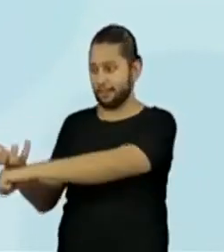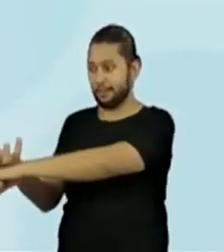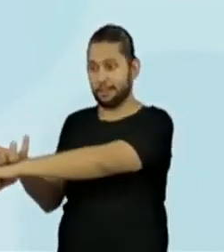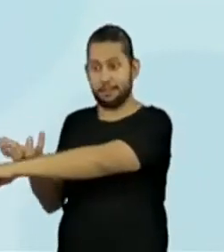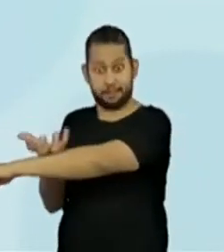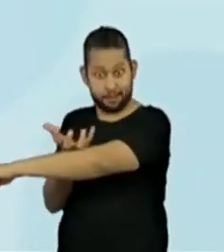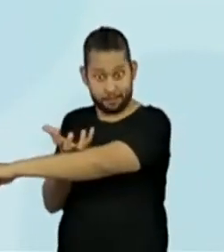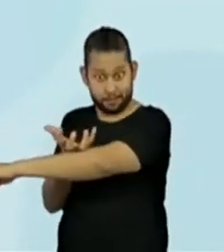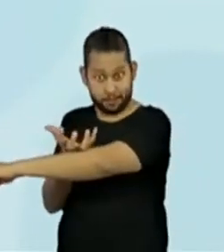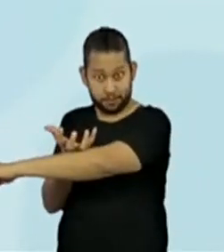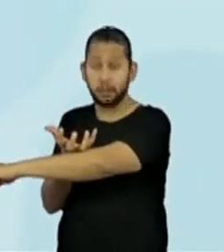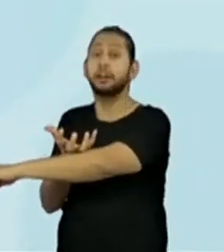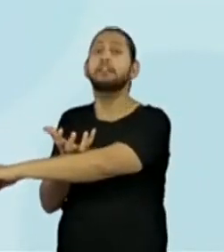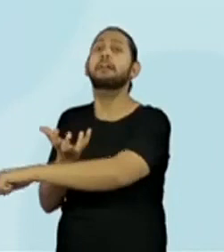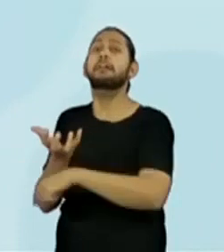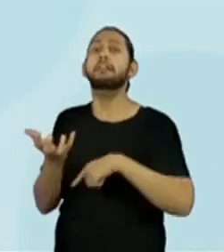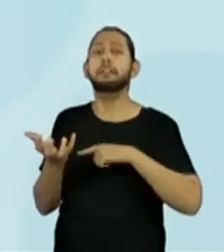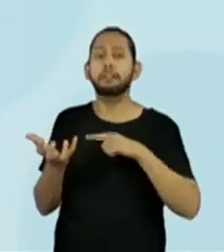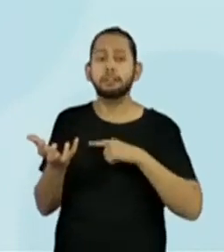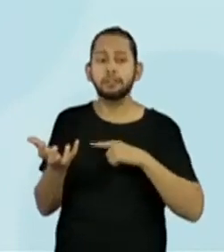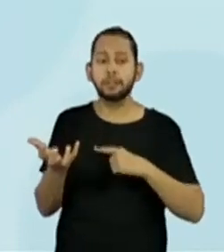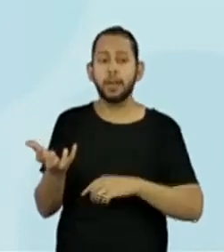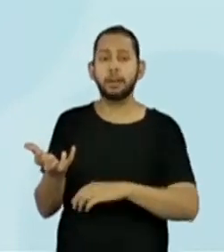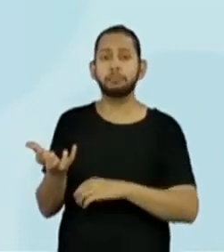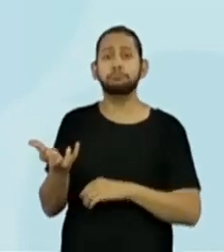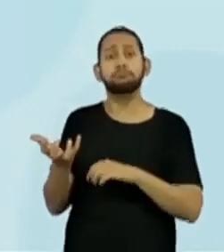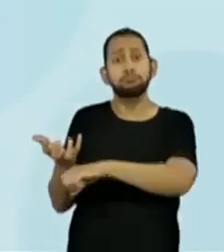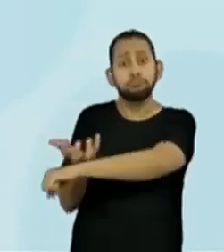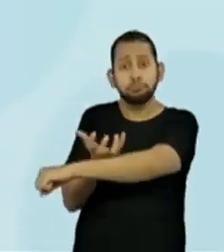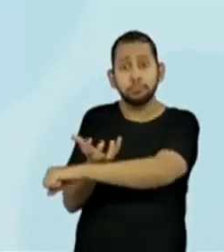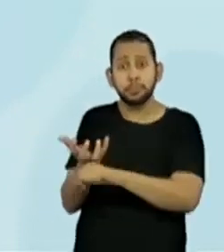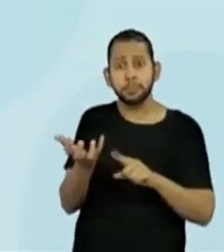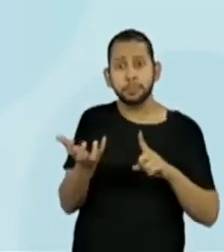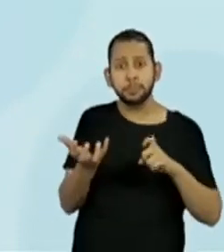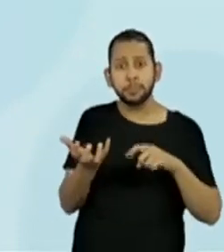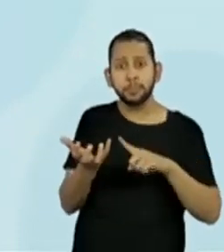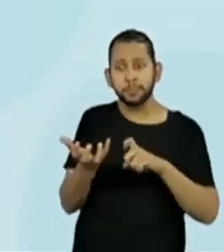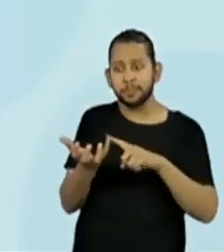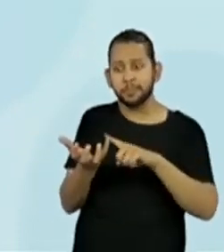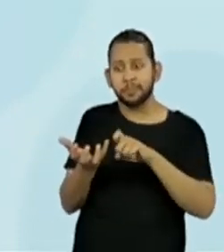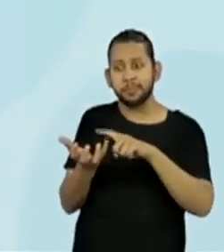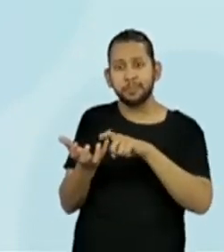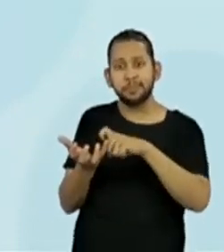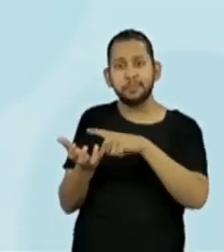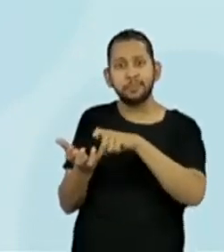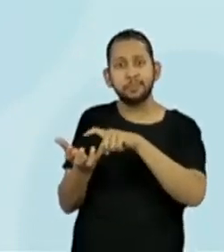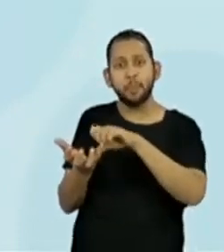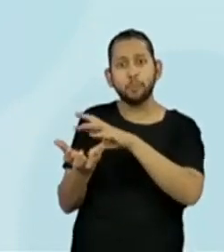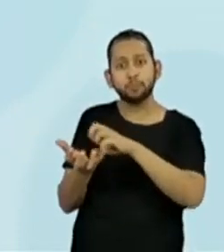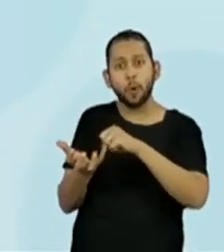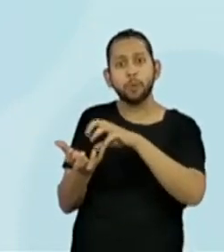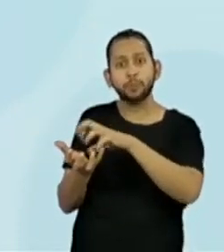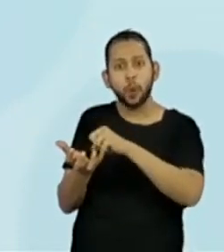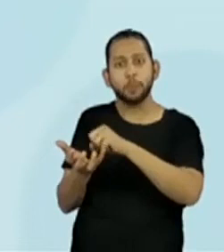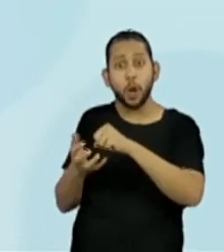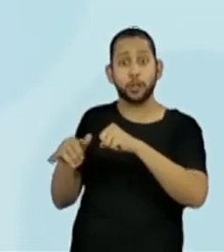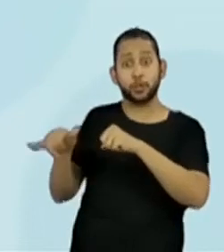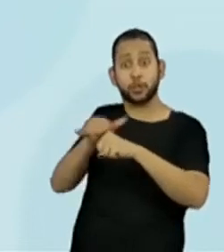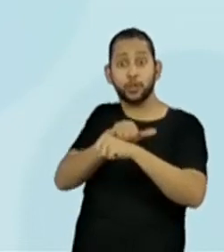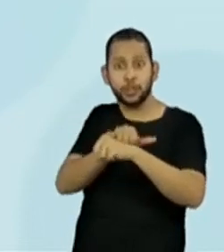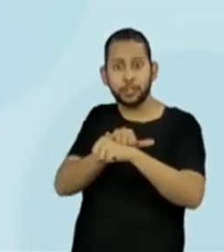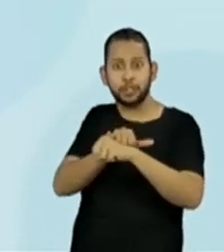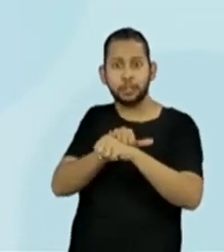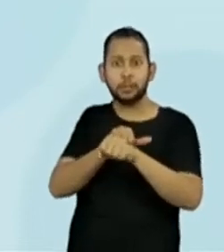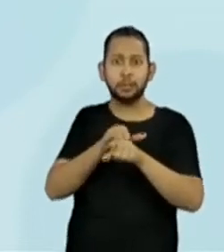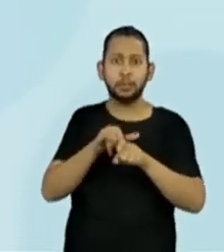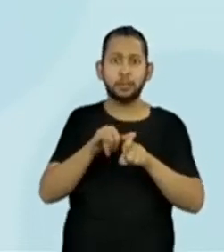planta, ela é o alimento da minhoca e a minhoca é o alimento do